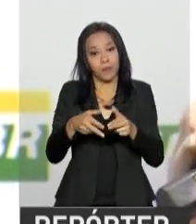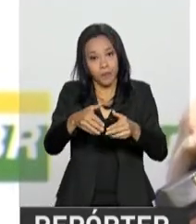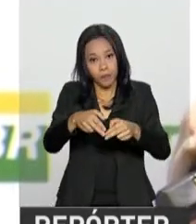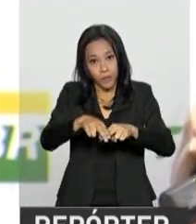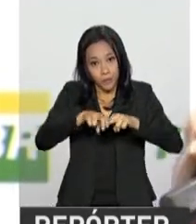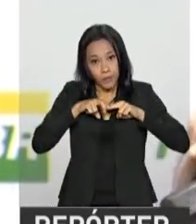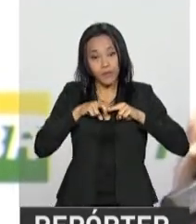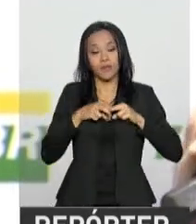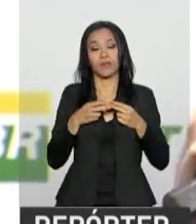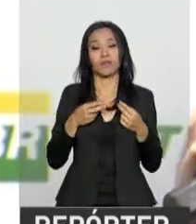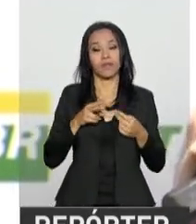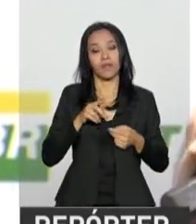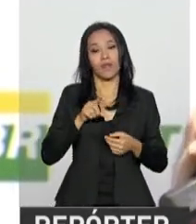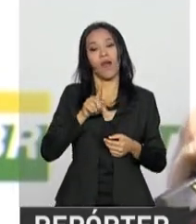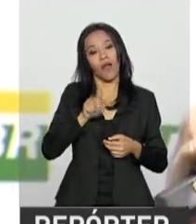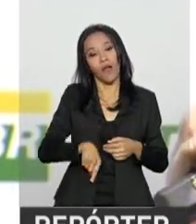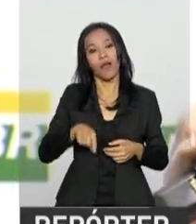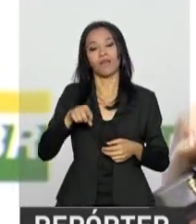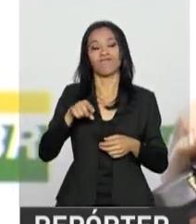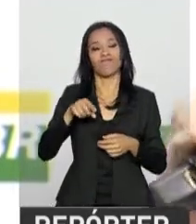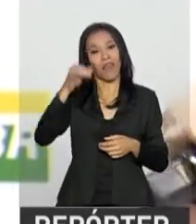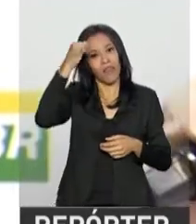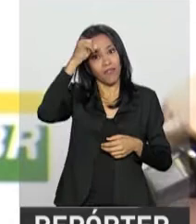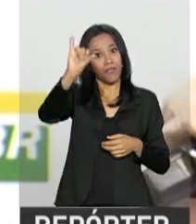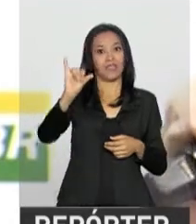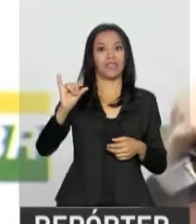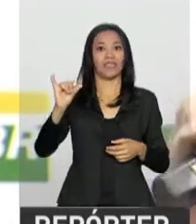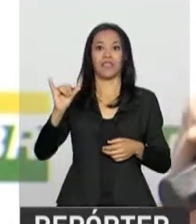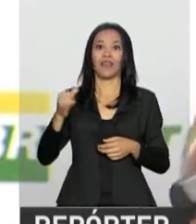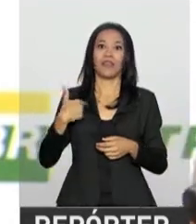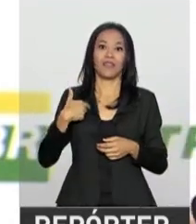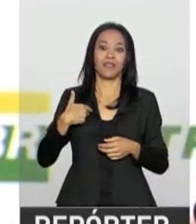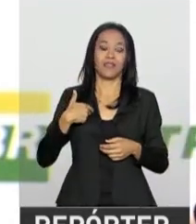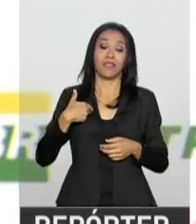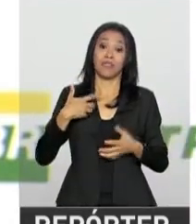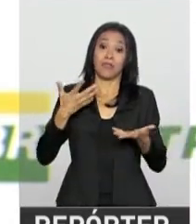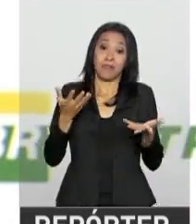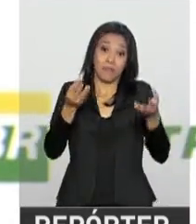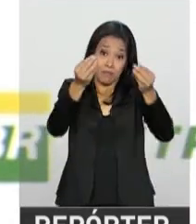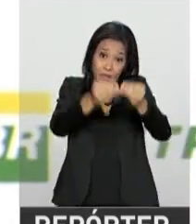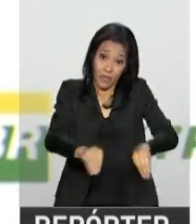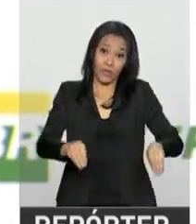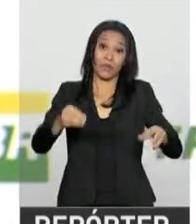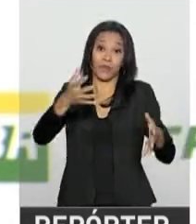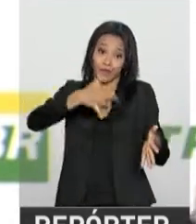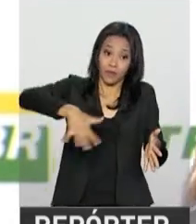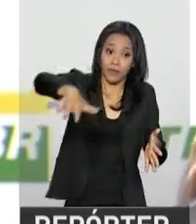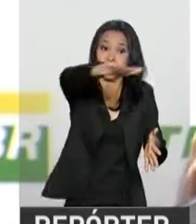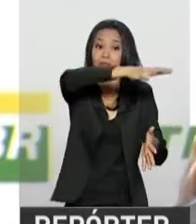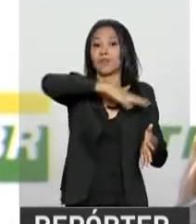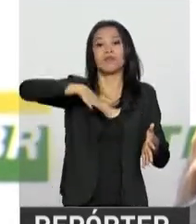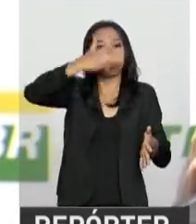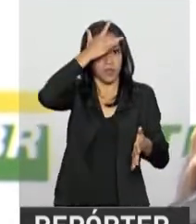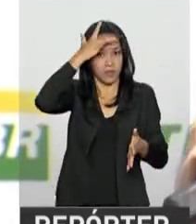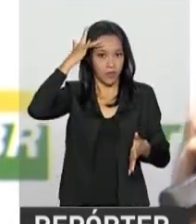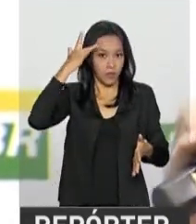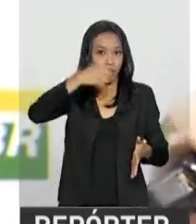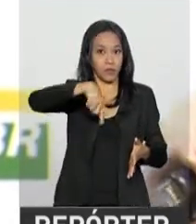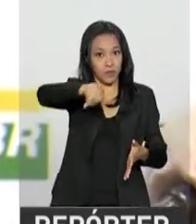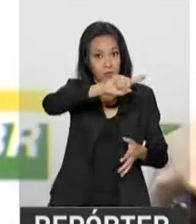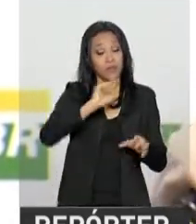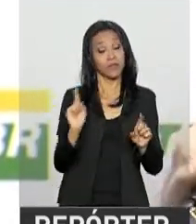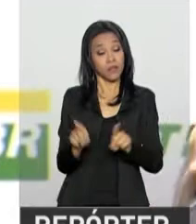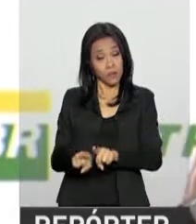contribuindo para evitar impactos negativos tanto a a população quanto para a